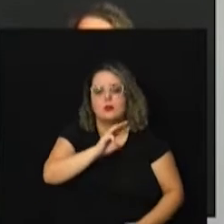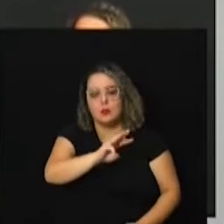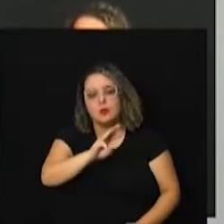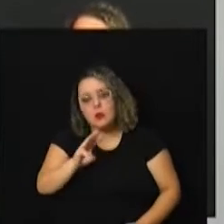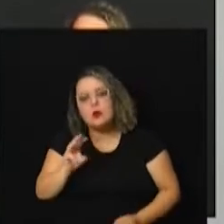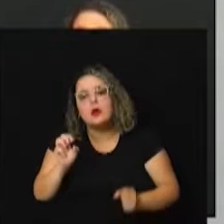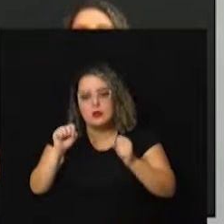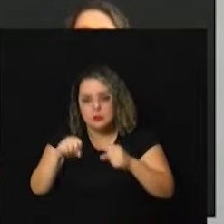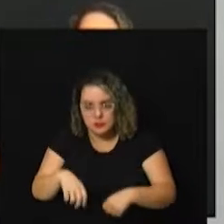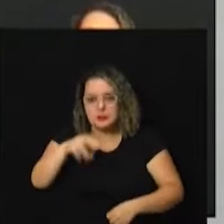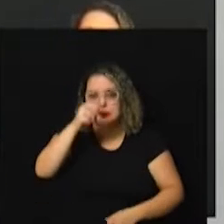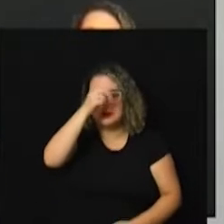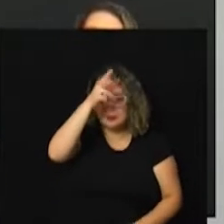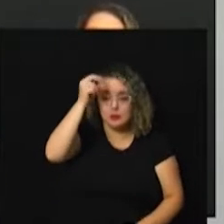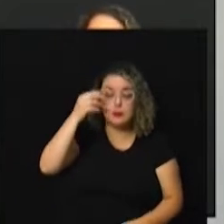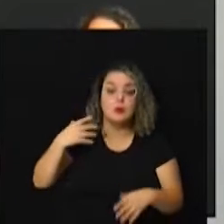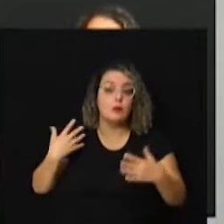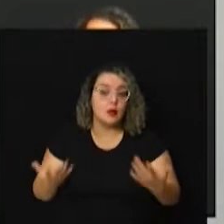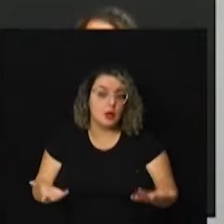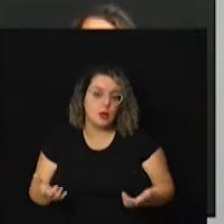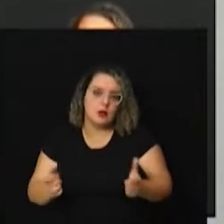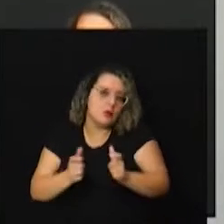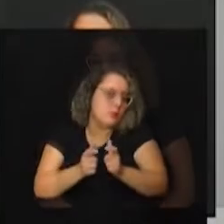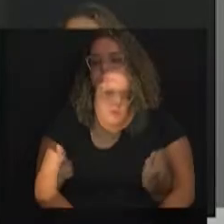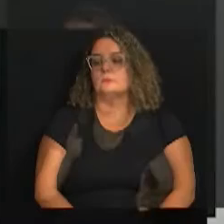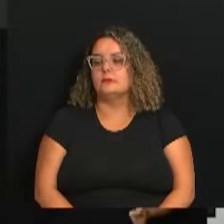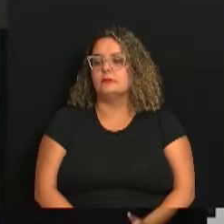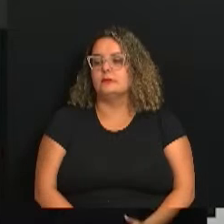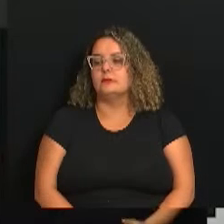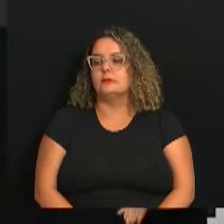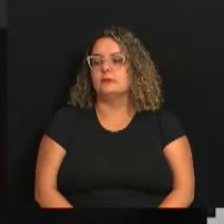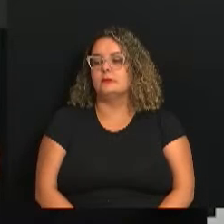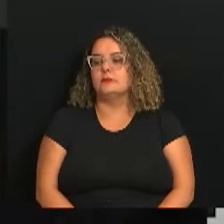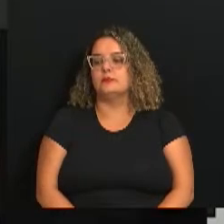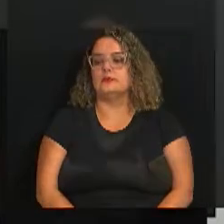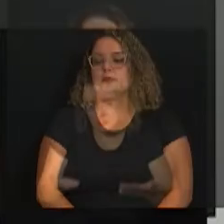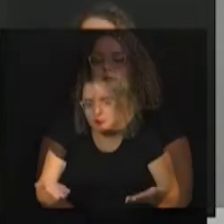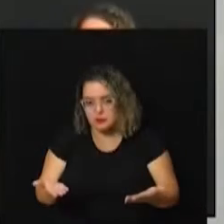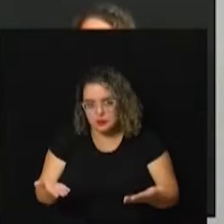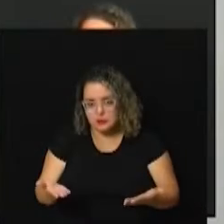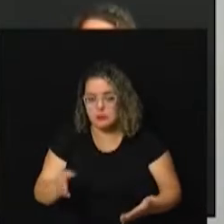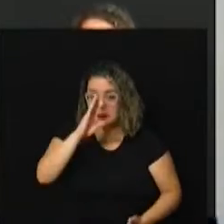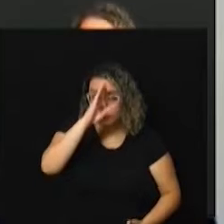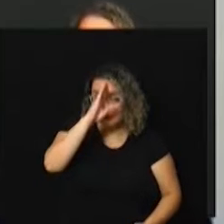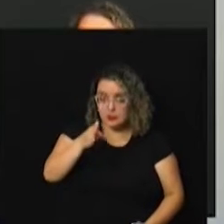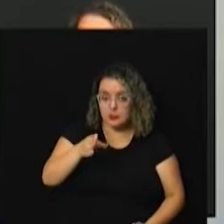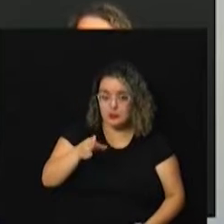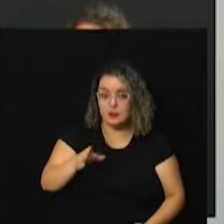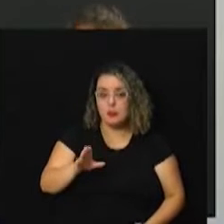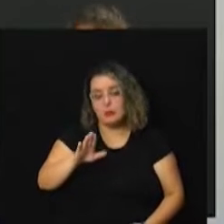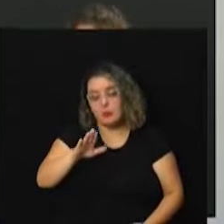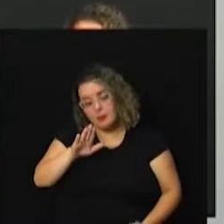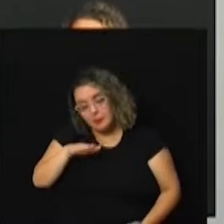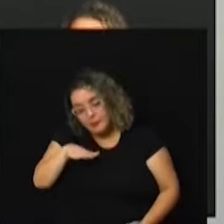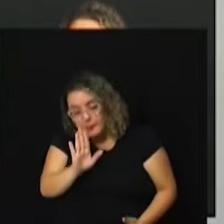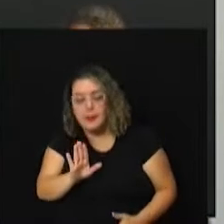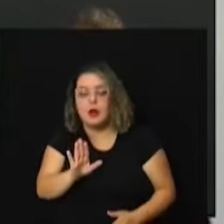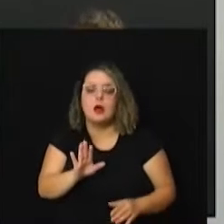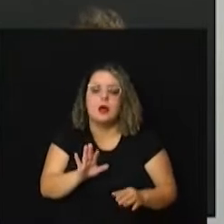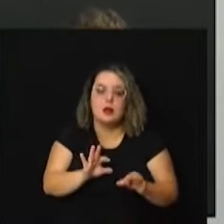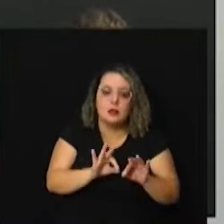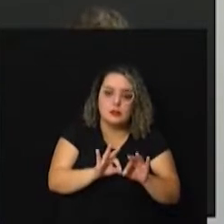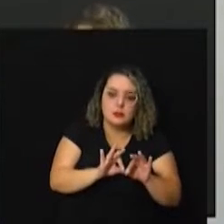e autarquias os canais de comunicação que o munícipe possa utilizar para entrar em contato com a